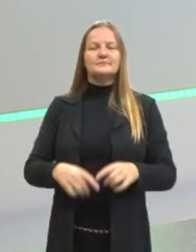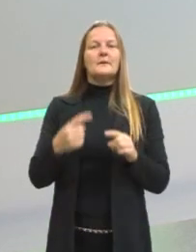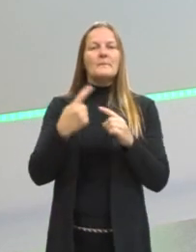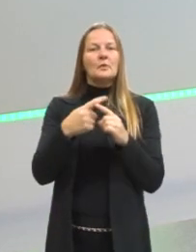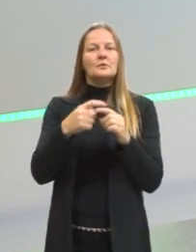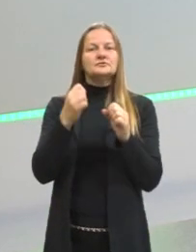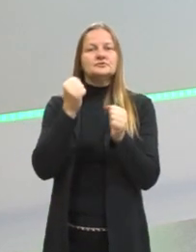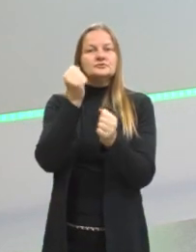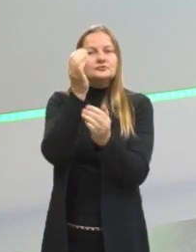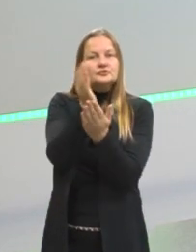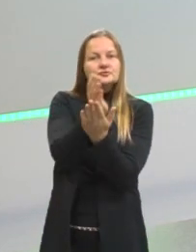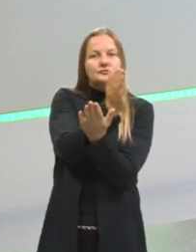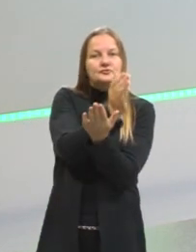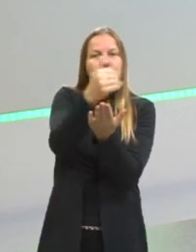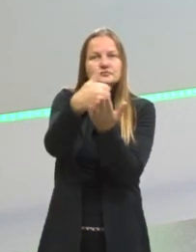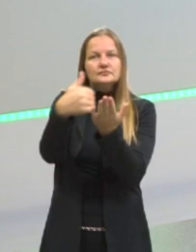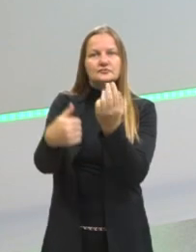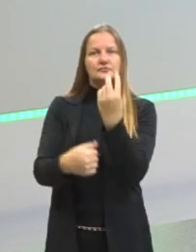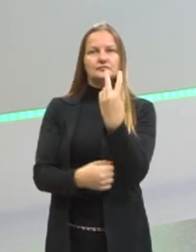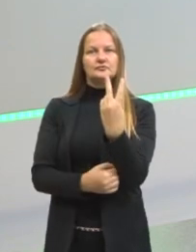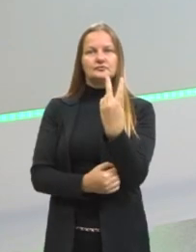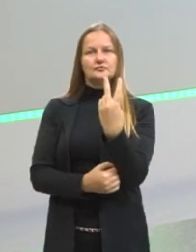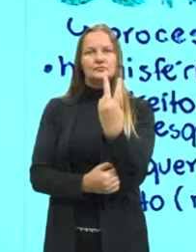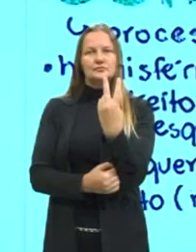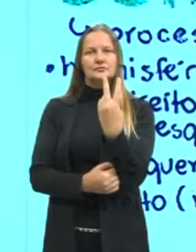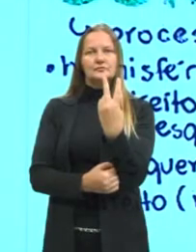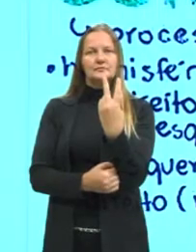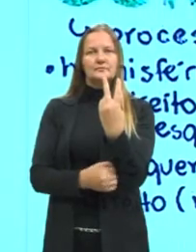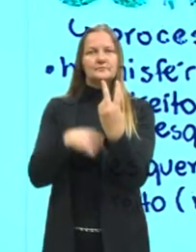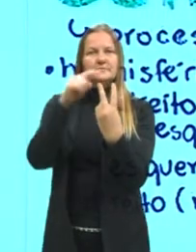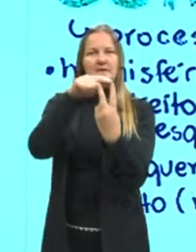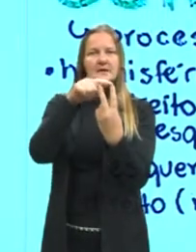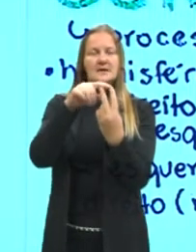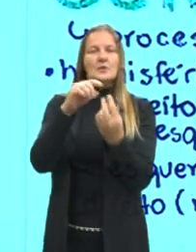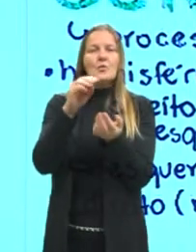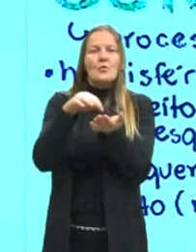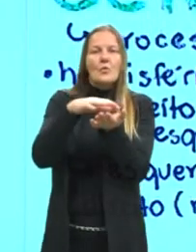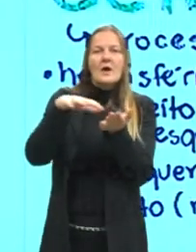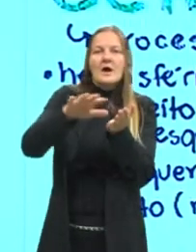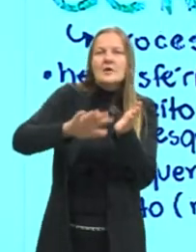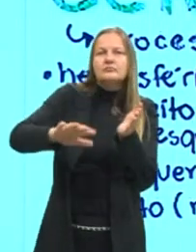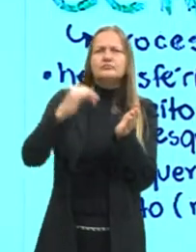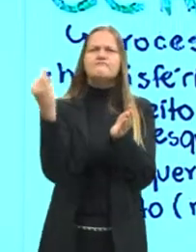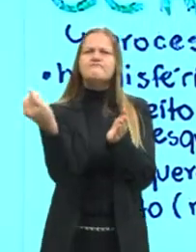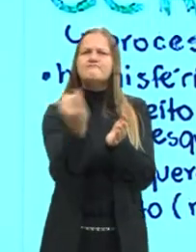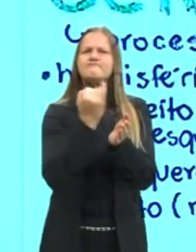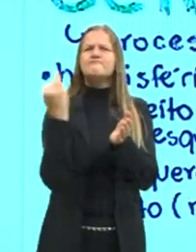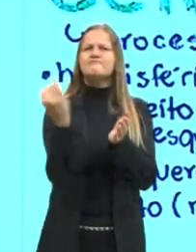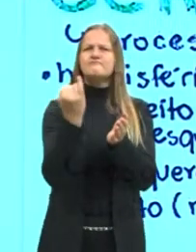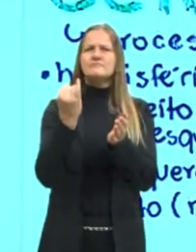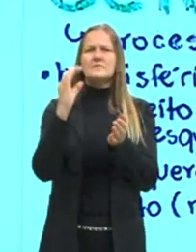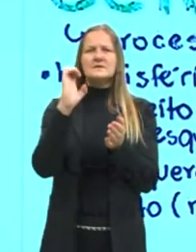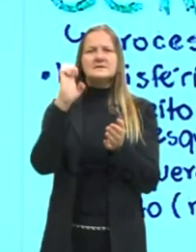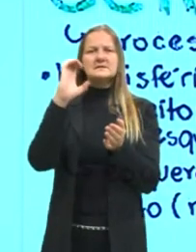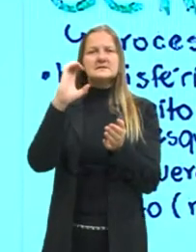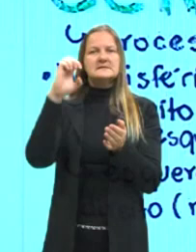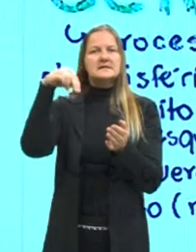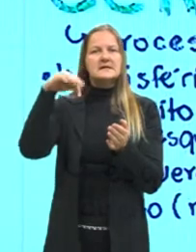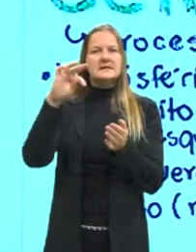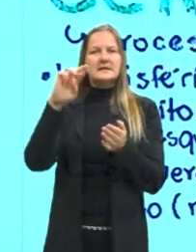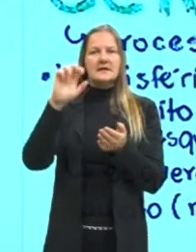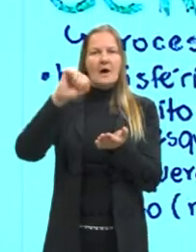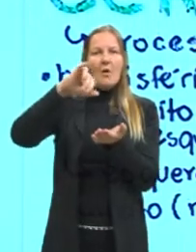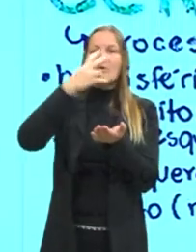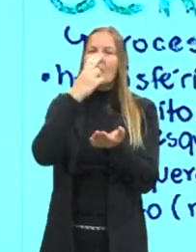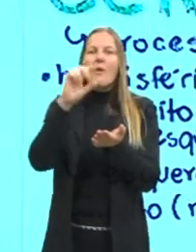ser dividido também em sistema nervoso central O que é o encéfalo e a medula